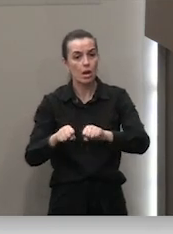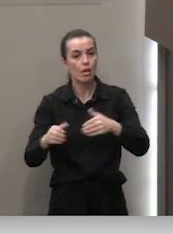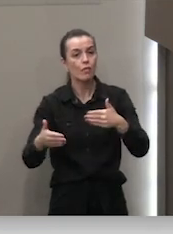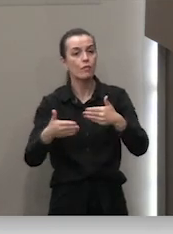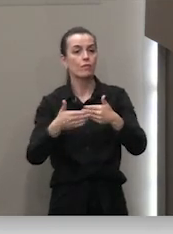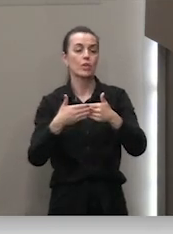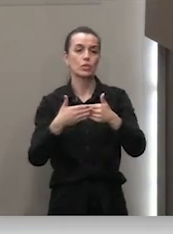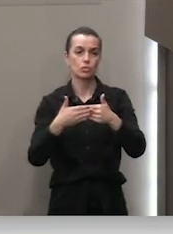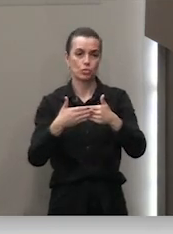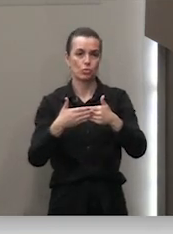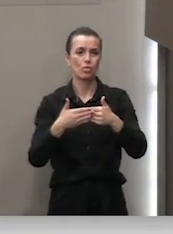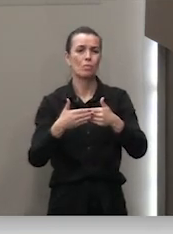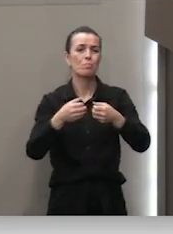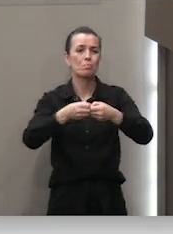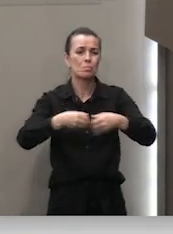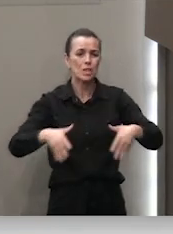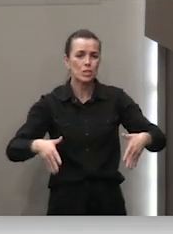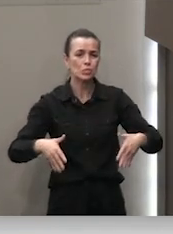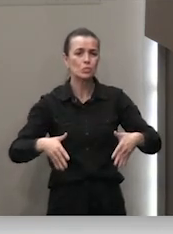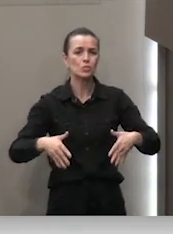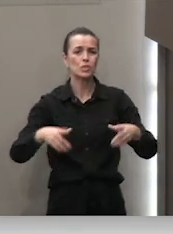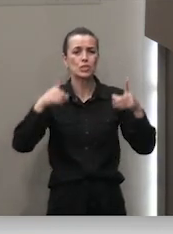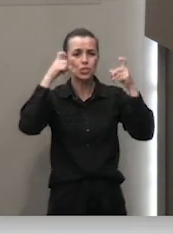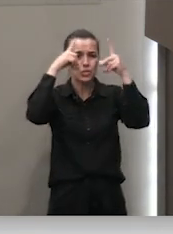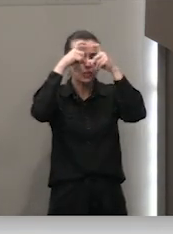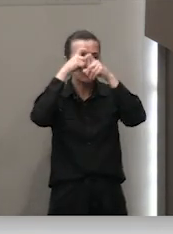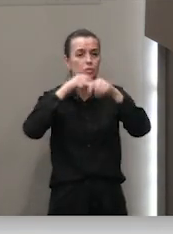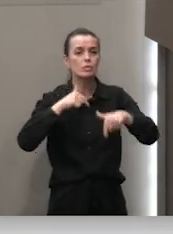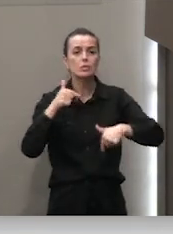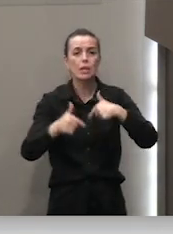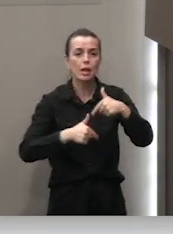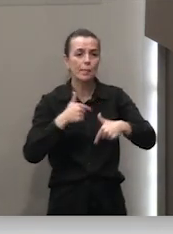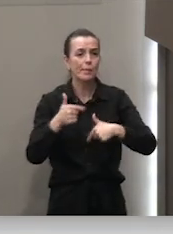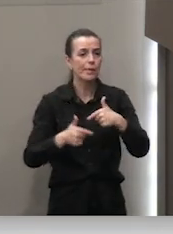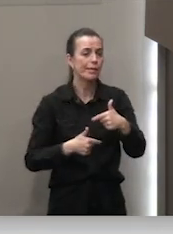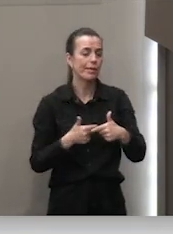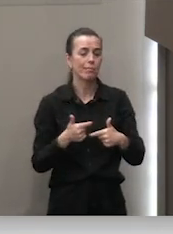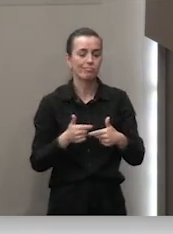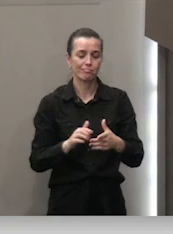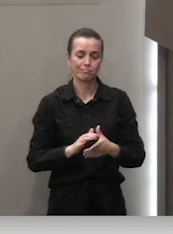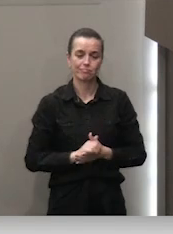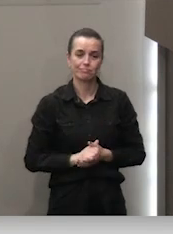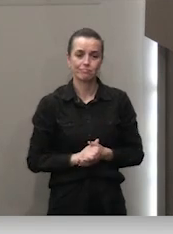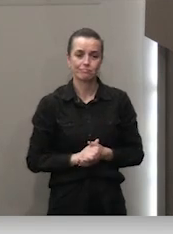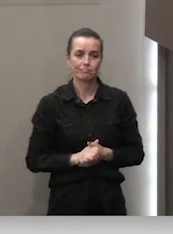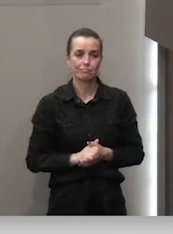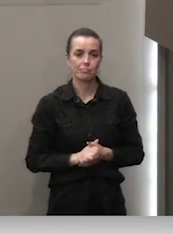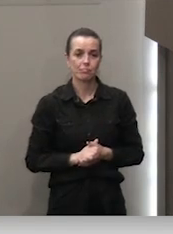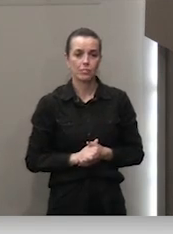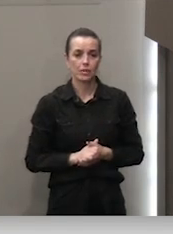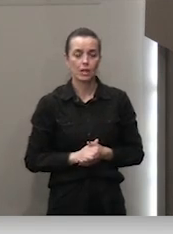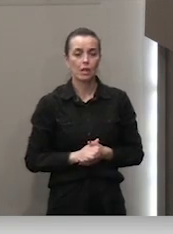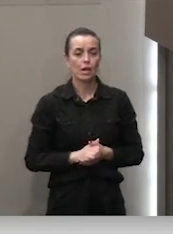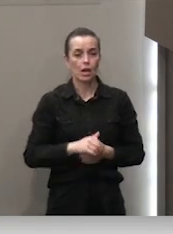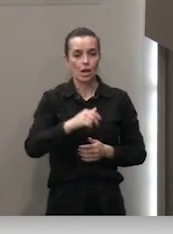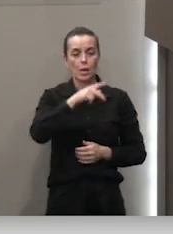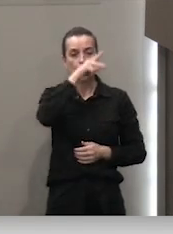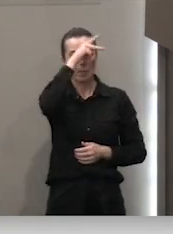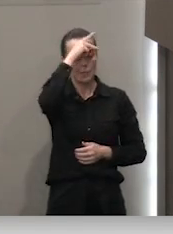que estão com prejuízo, que estão com dificuldade de trabalhar ali. Isso é feito com o nosso dinheiro. Isso não é favor do